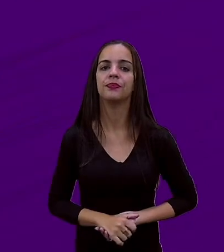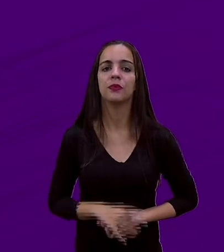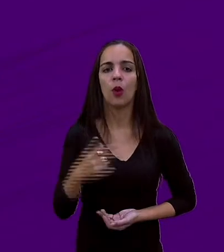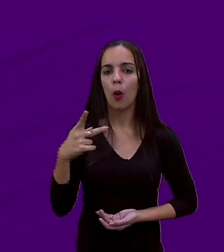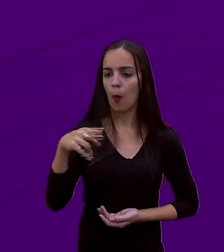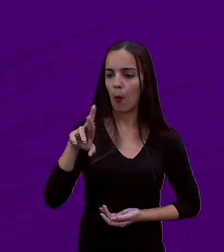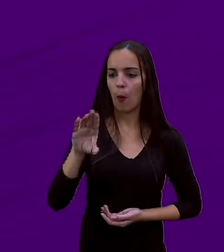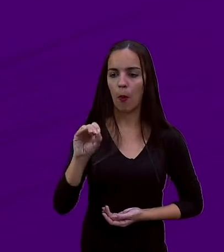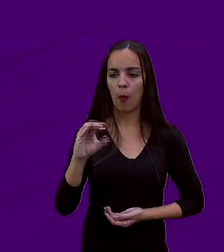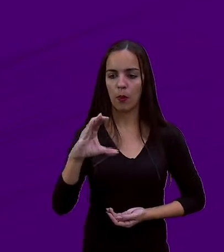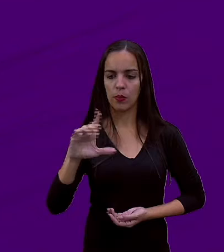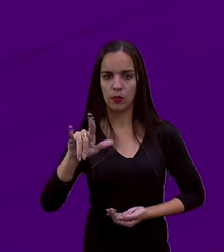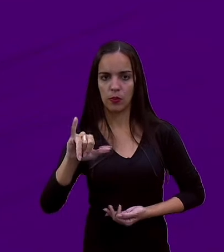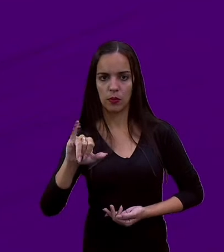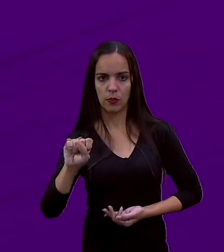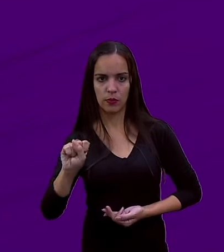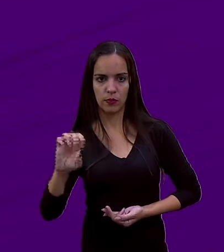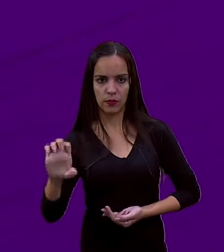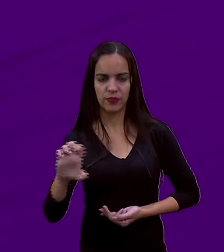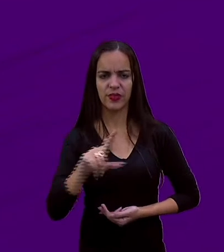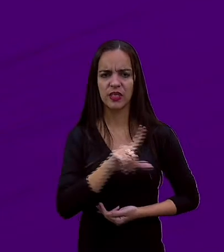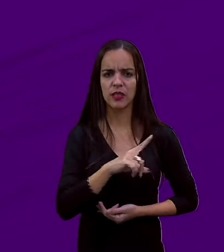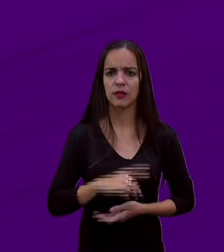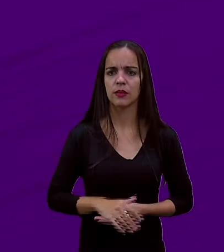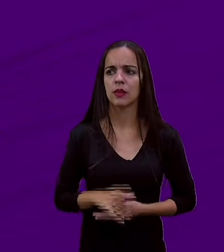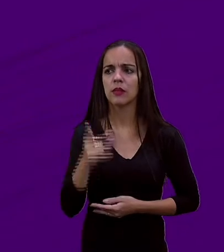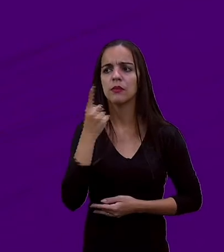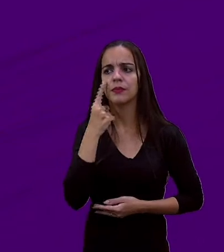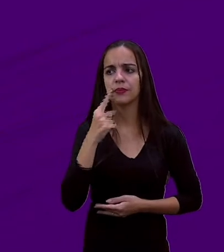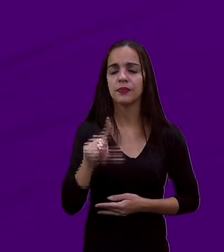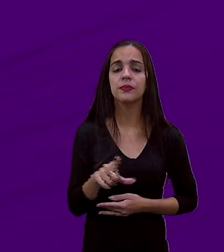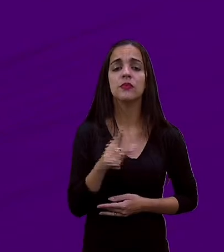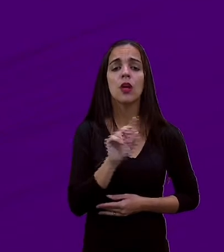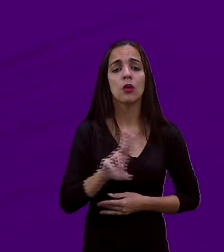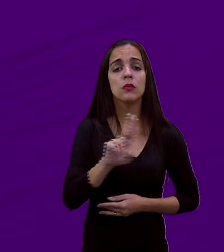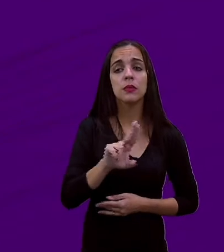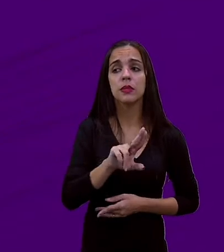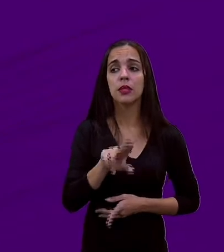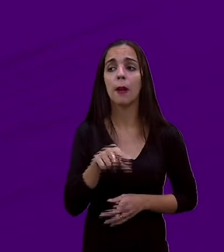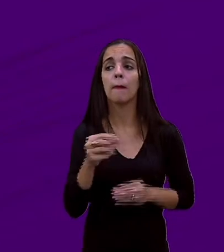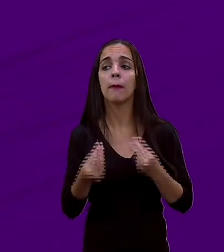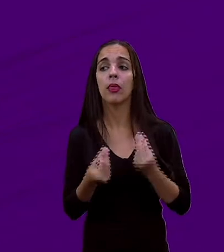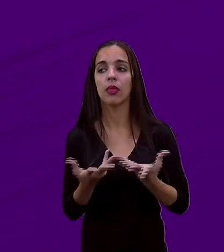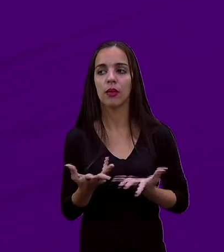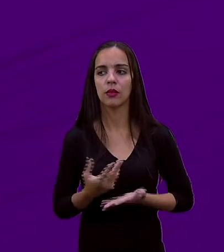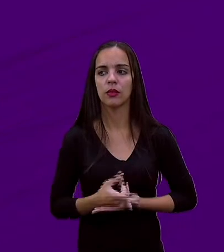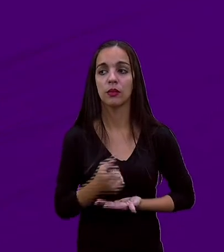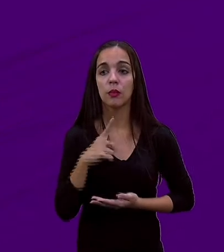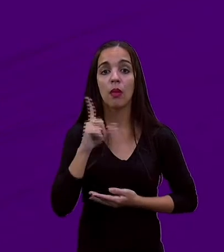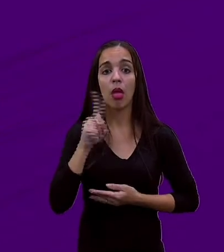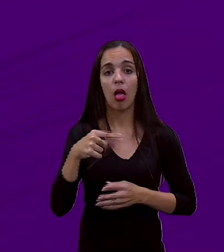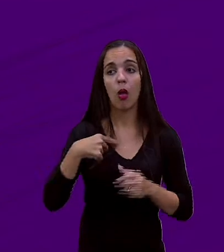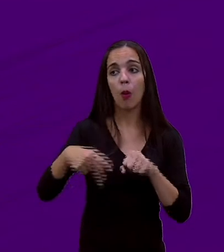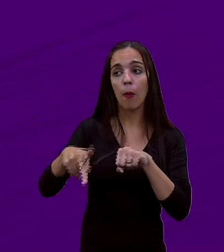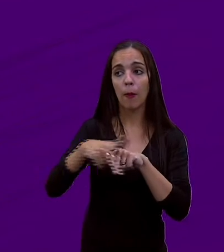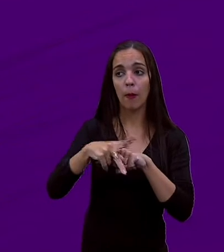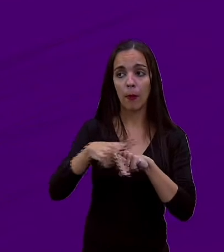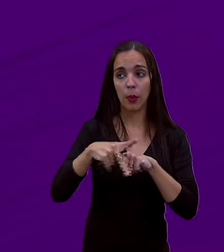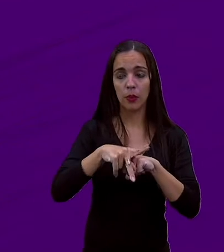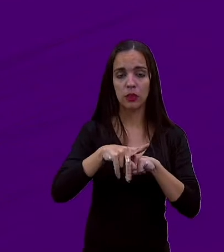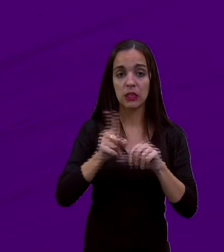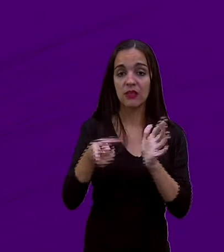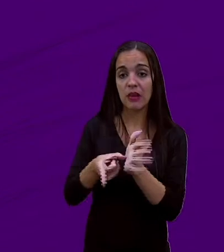próclise. A primeira regra, nós vamos usar a próclise, que é o pronome antes